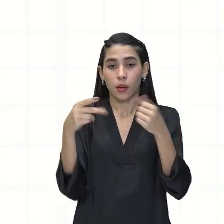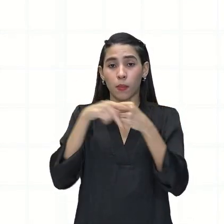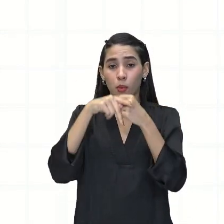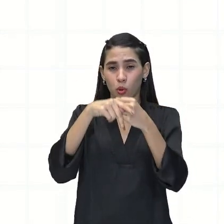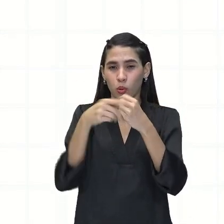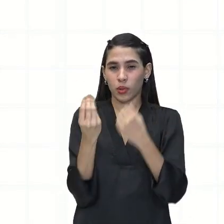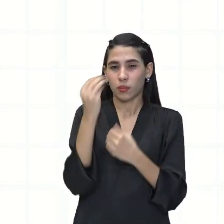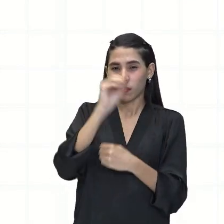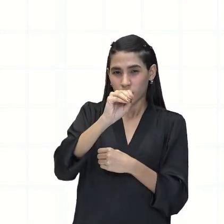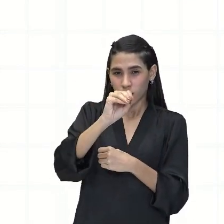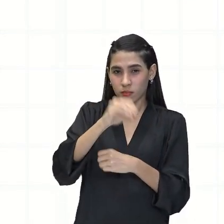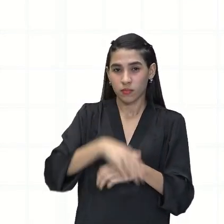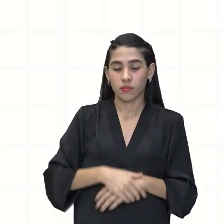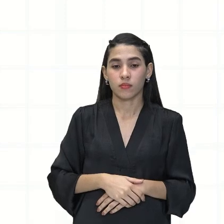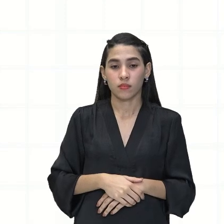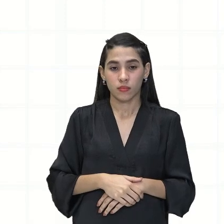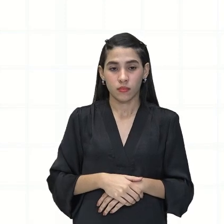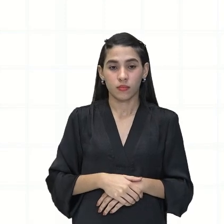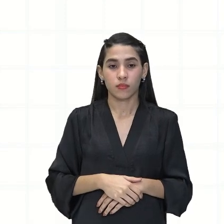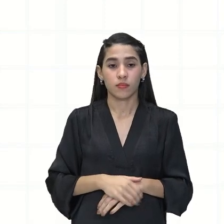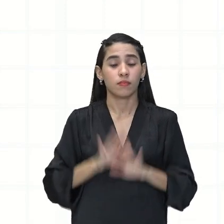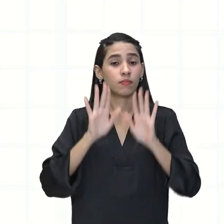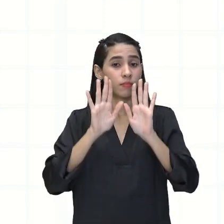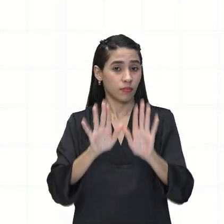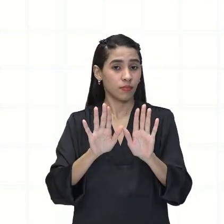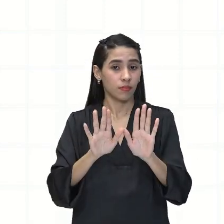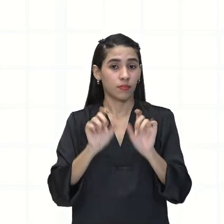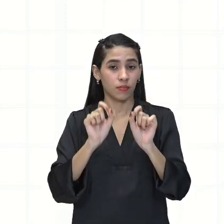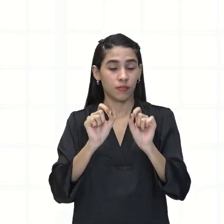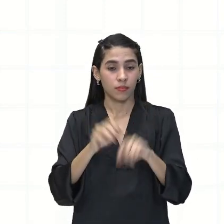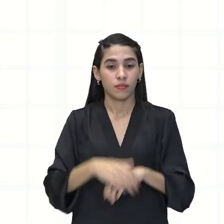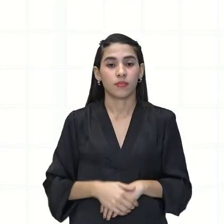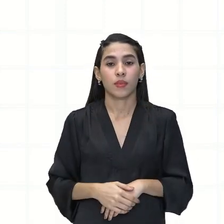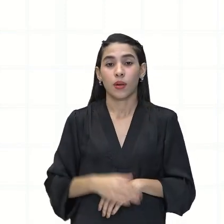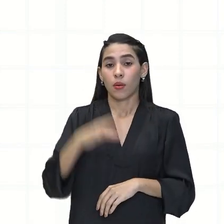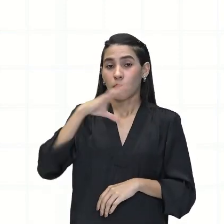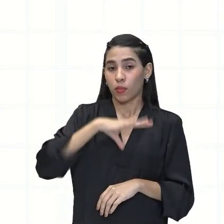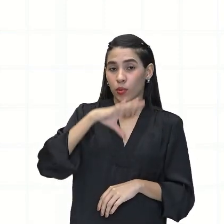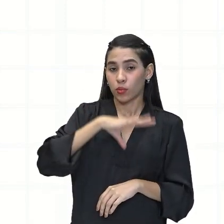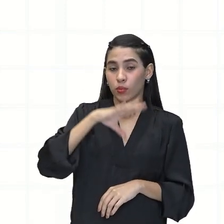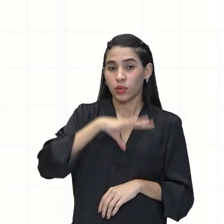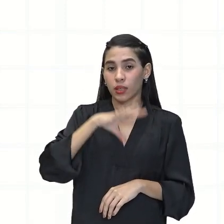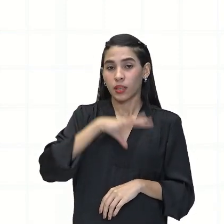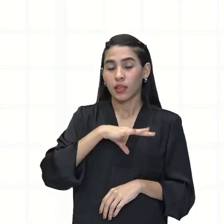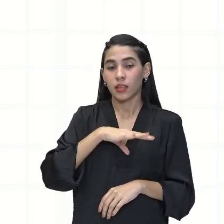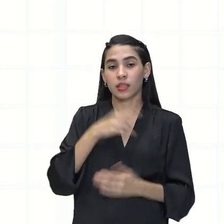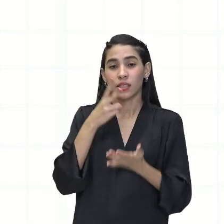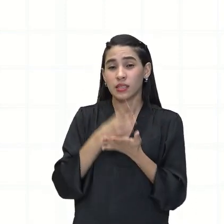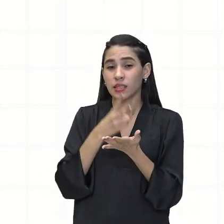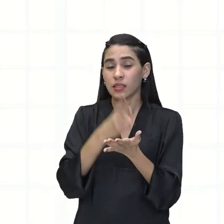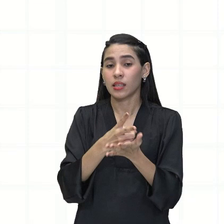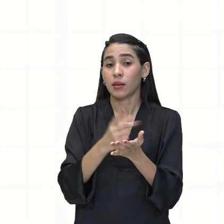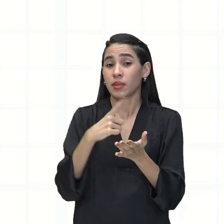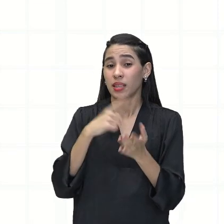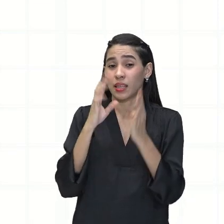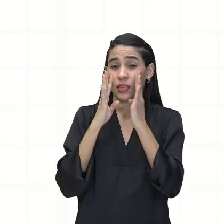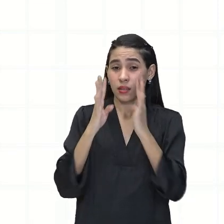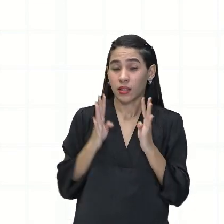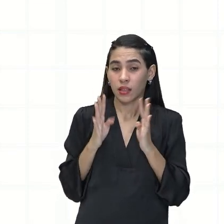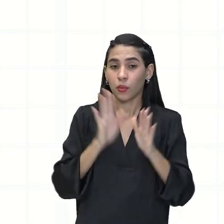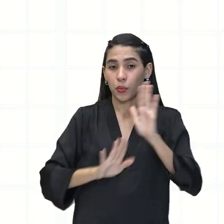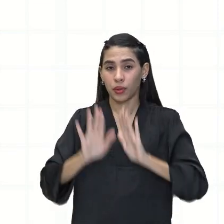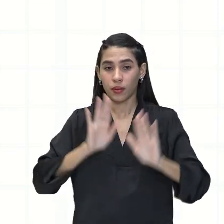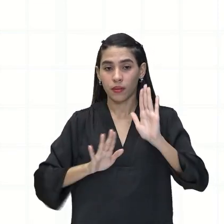senhora disse? Foi isso que eu disse. Mas, na língua portuguesa, sempre vai ter um mas, né? Atenção, tá